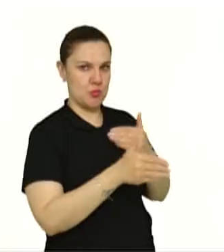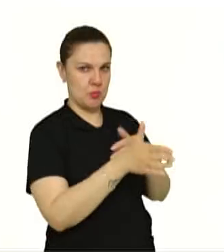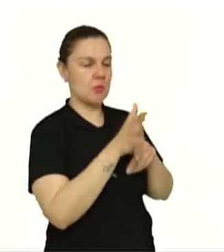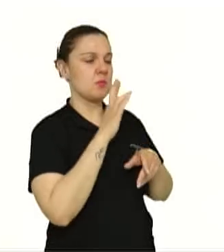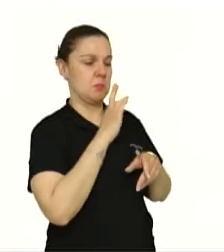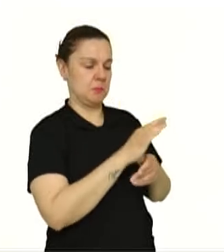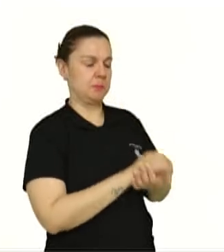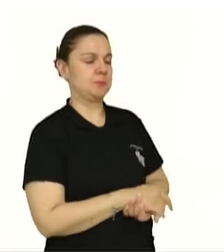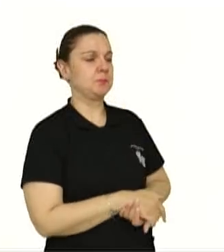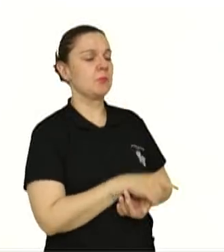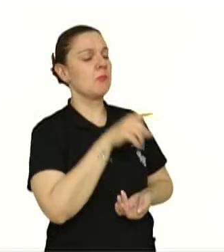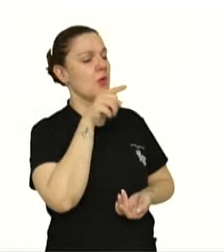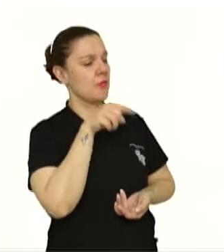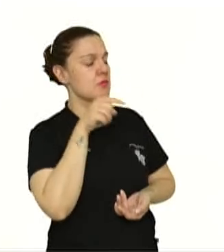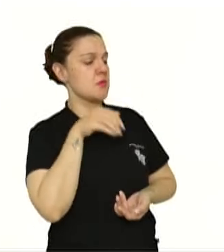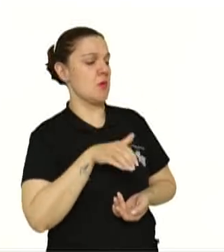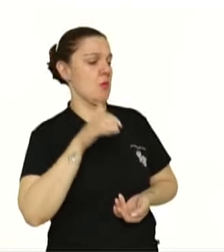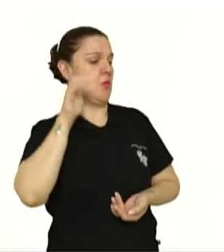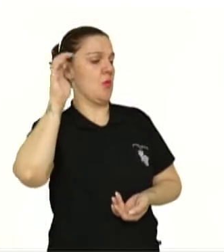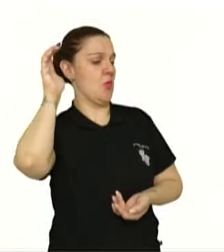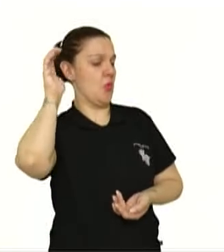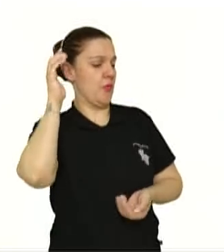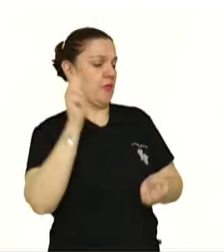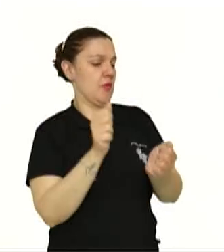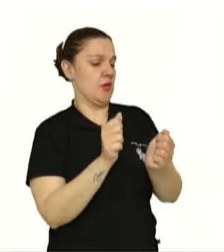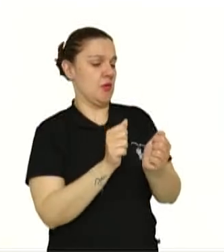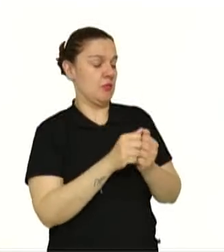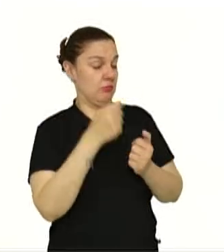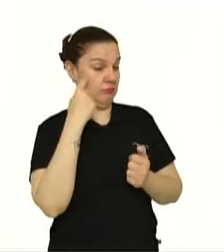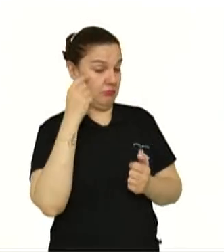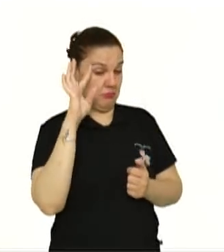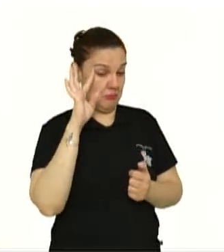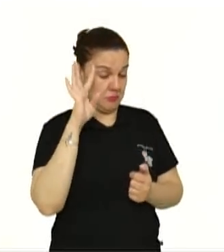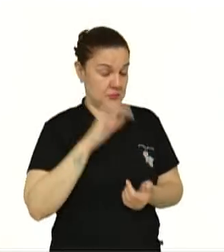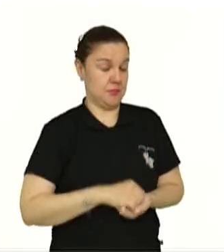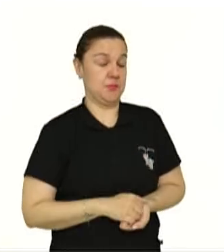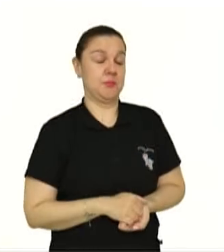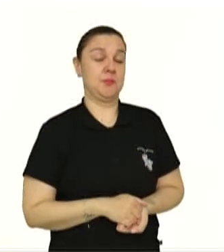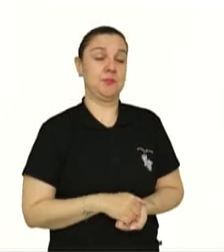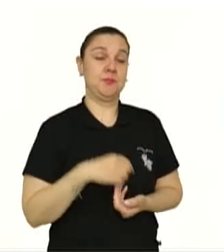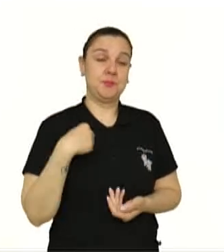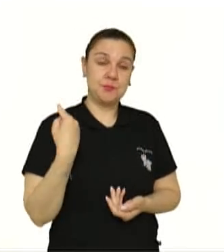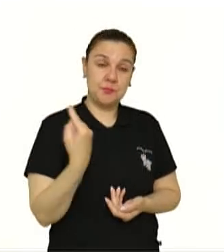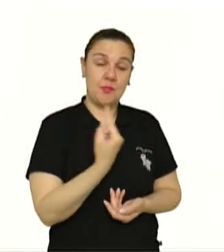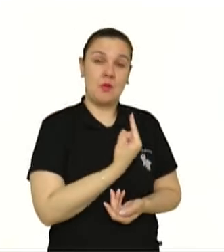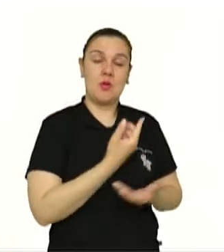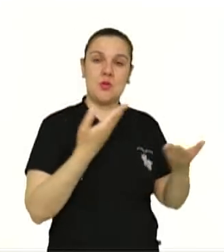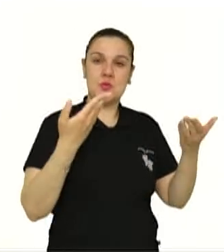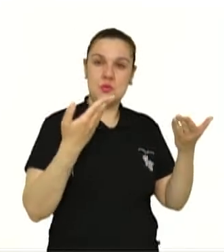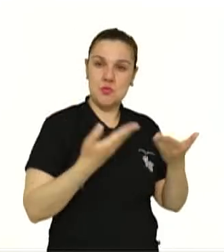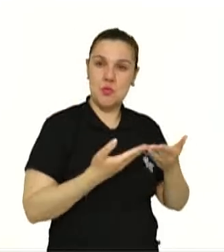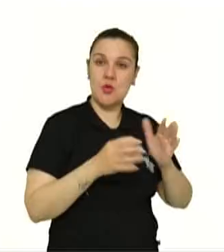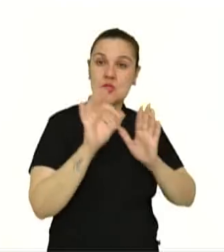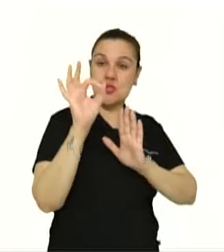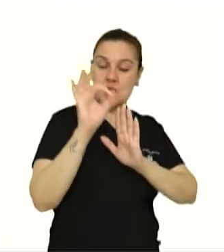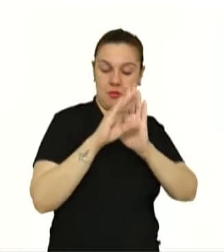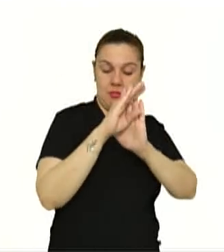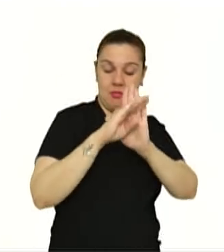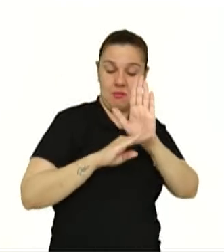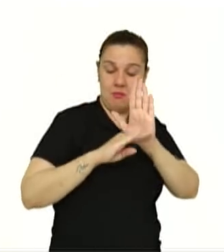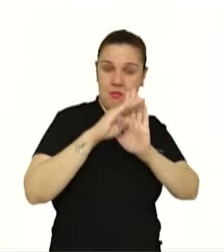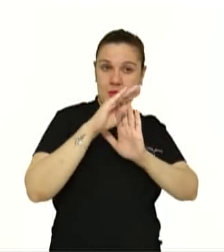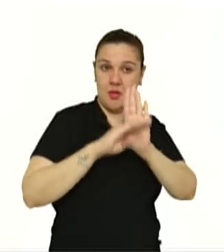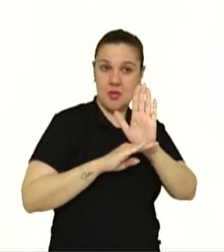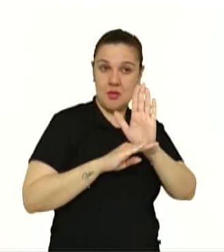ainda na resposta, para o ouvinte que nos acompanha ter uma ideia, a gente chegou hoje a um nível de barragem